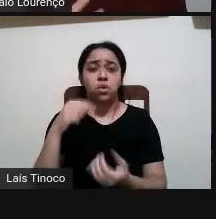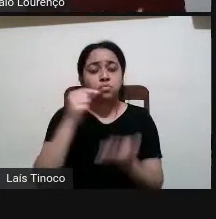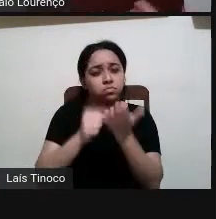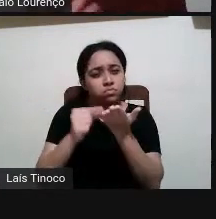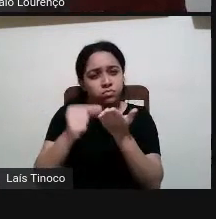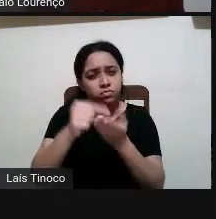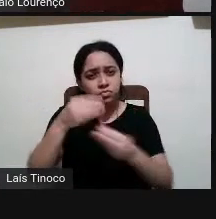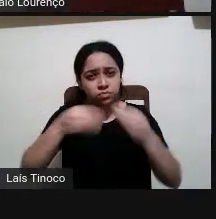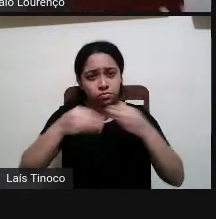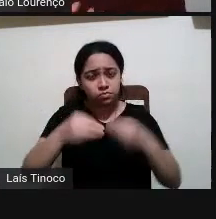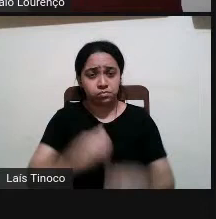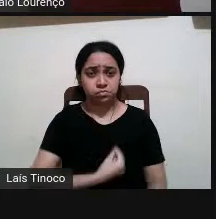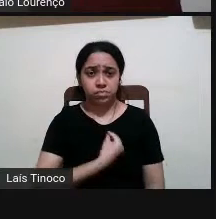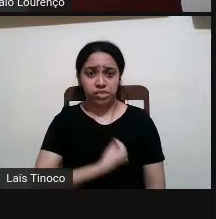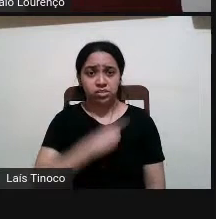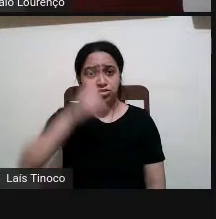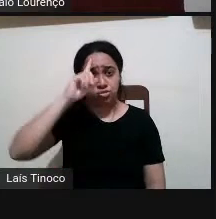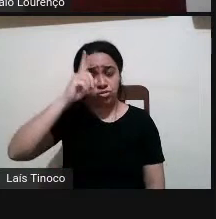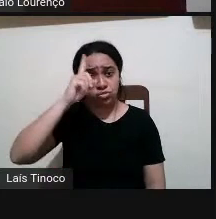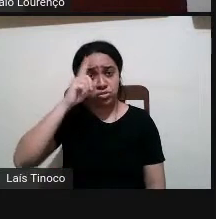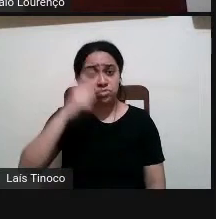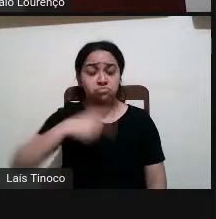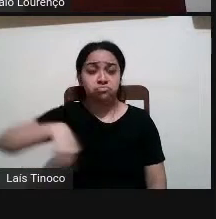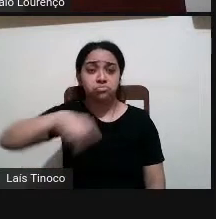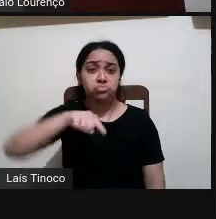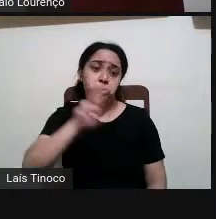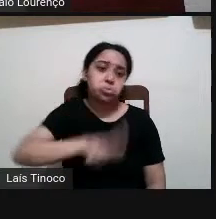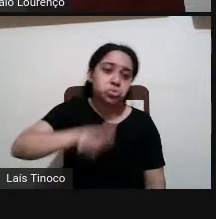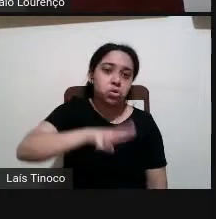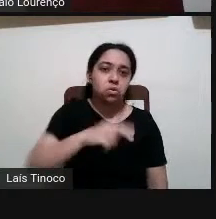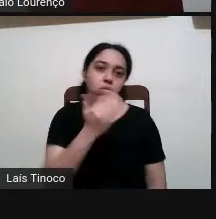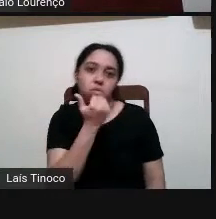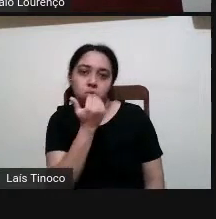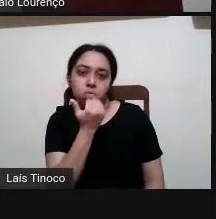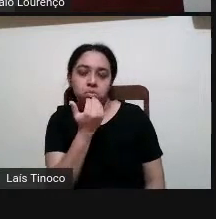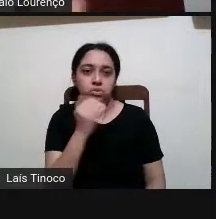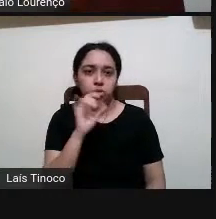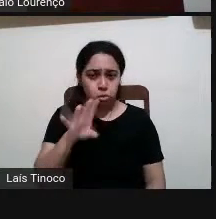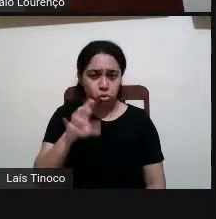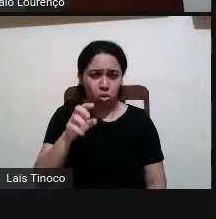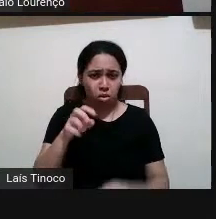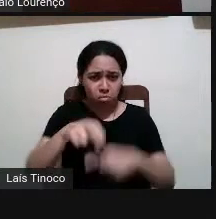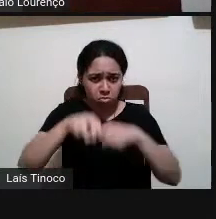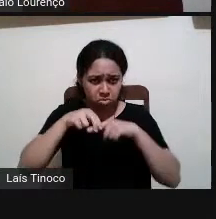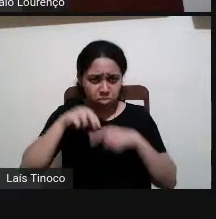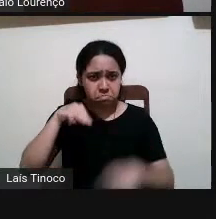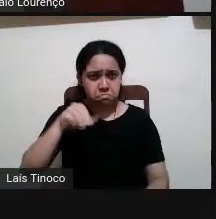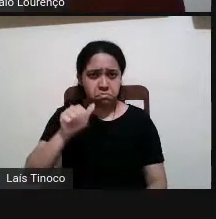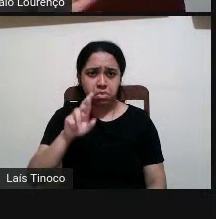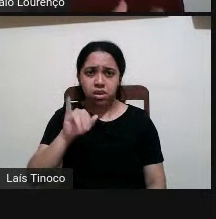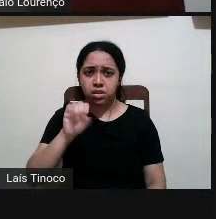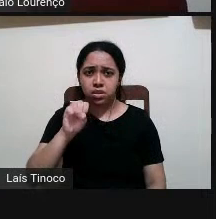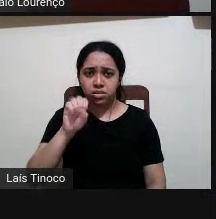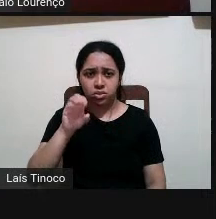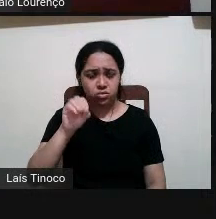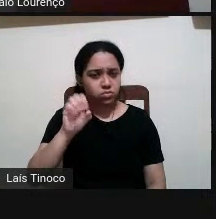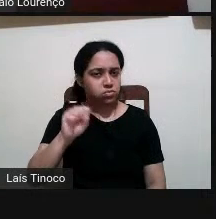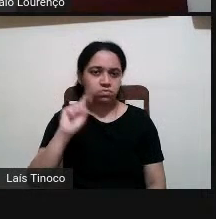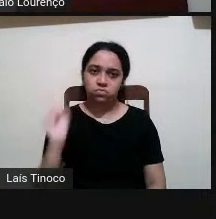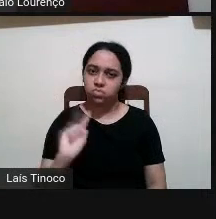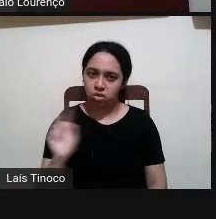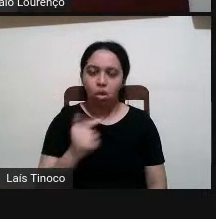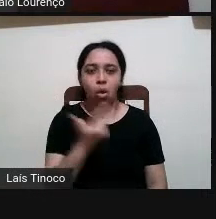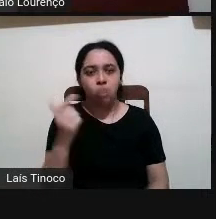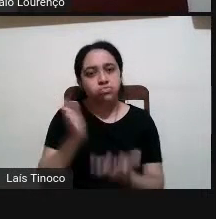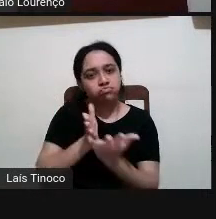e nós estamos consumindo e ingerindo não somente através dos mariscos, por uma série de outros fatores, como nós já